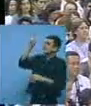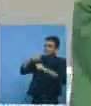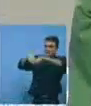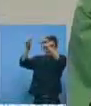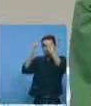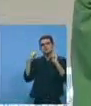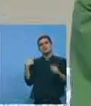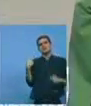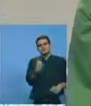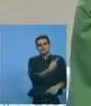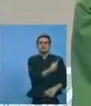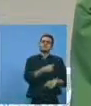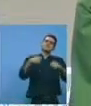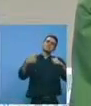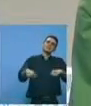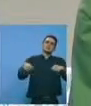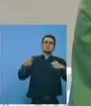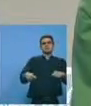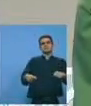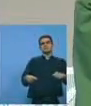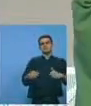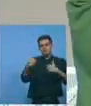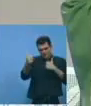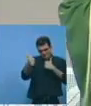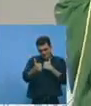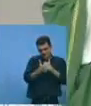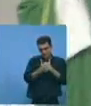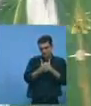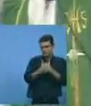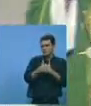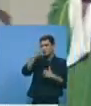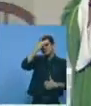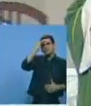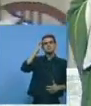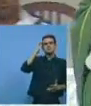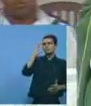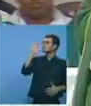alimentais. O Senhor se aproxima dos que o invocam, daqueles que o